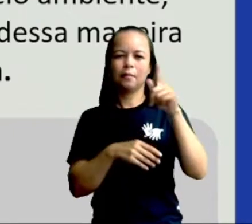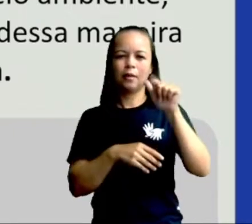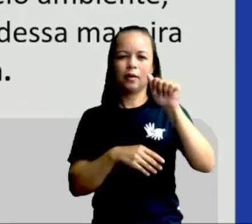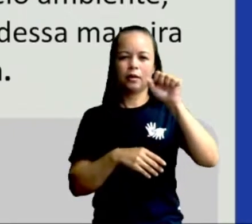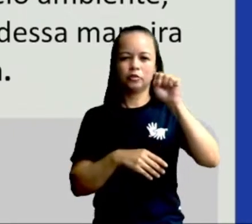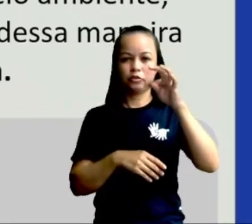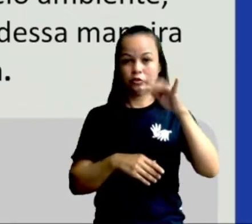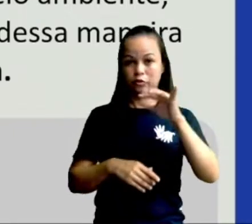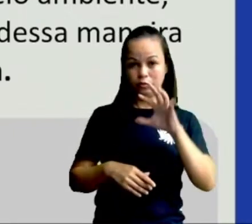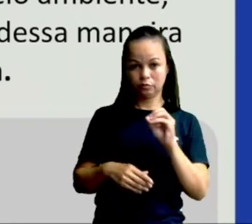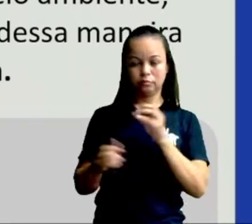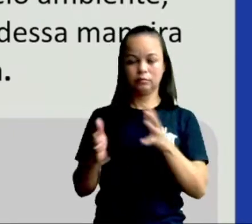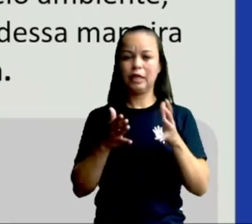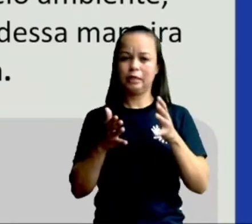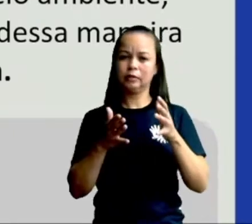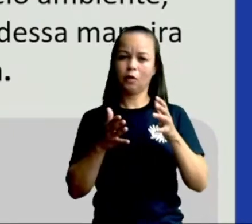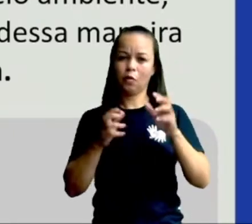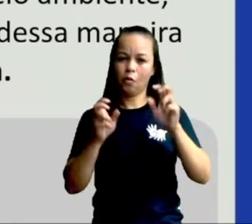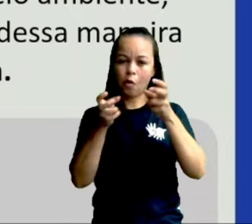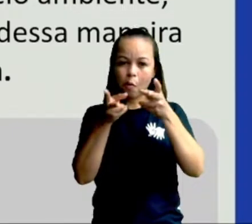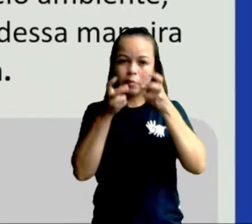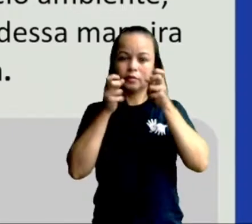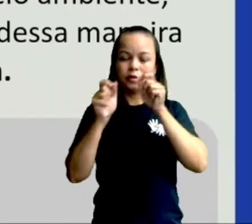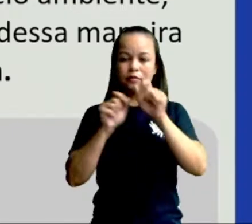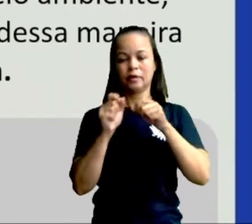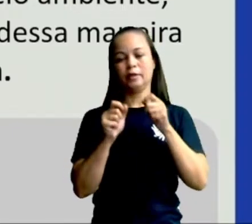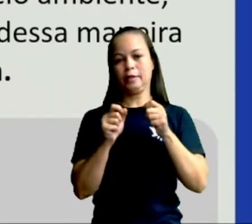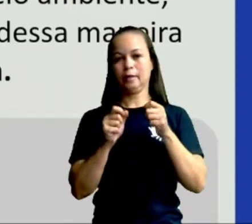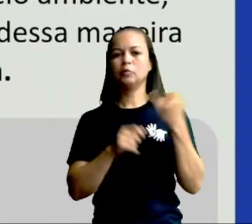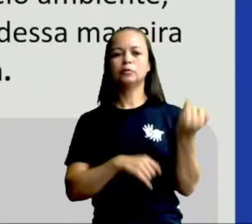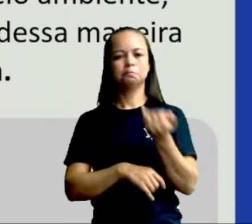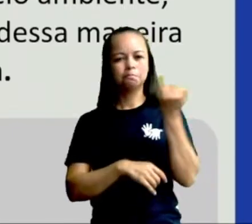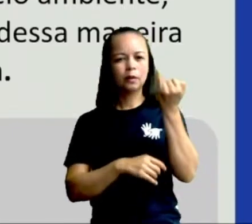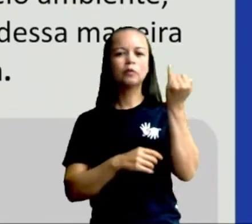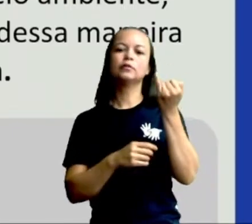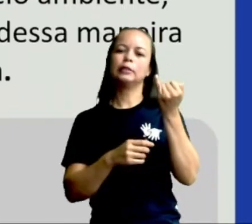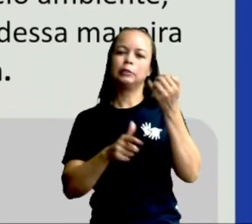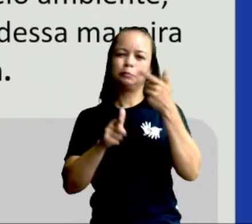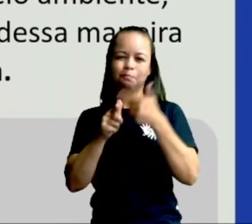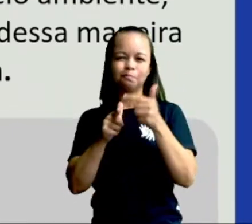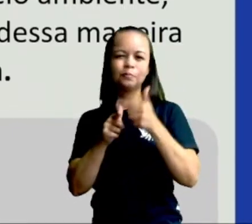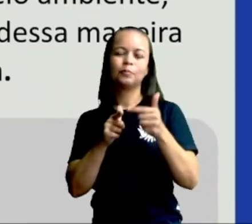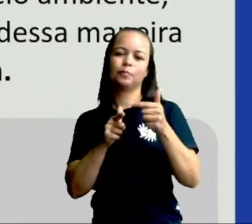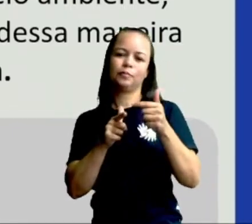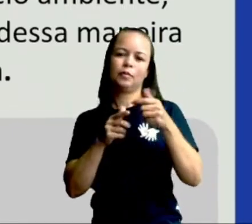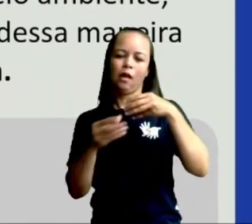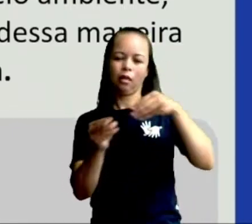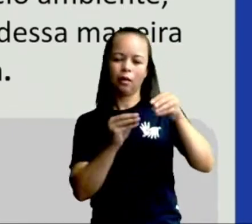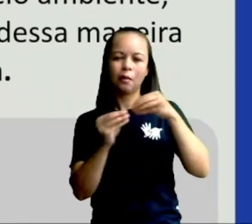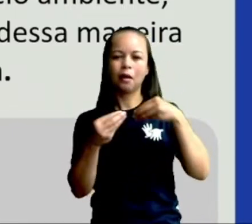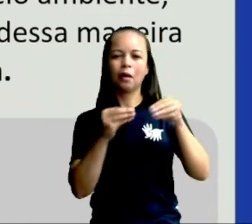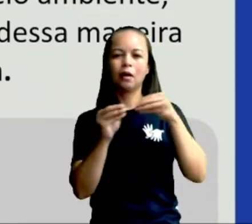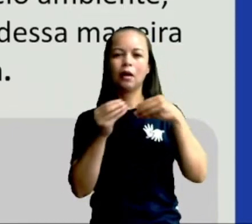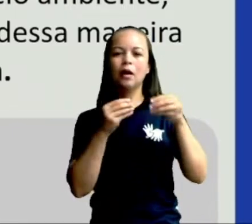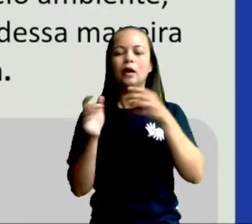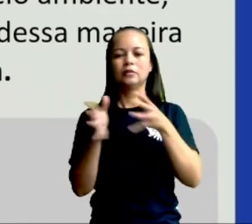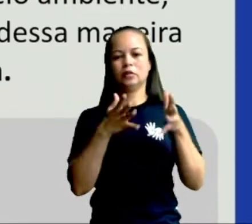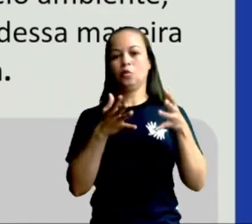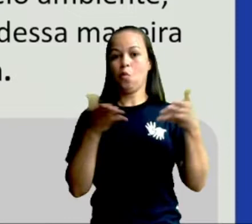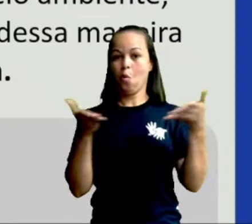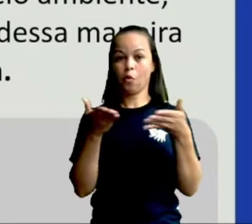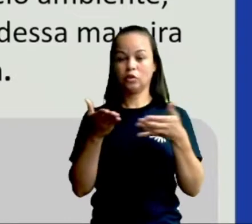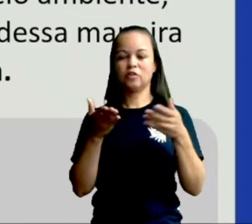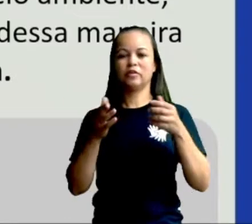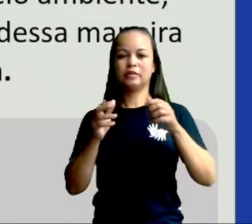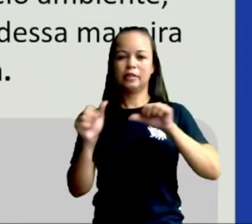liga nessa informação, é muito relevante. O problema do plástico vai fazer muita diferença na tua história de vida